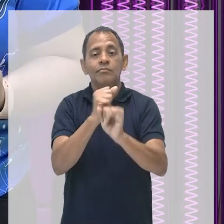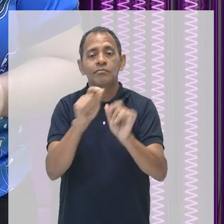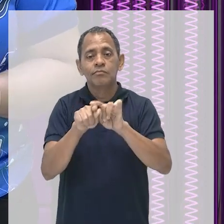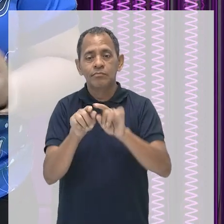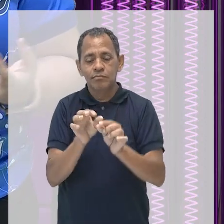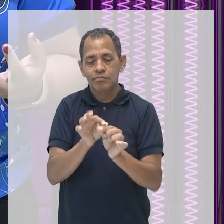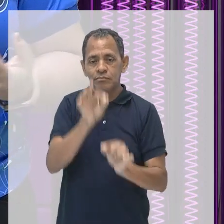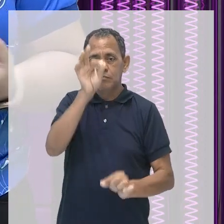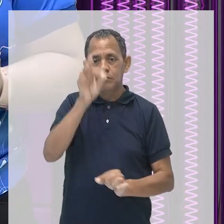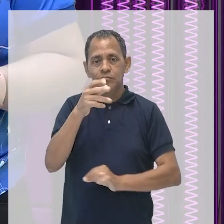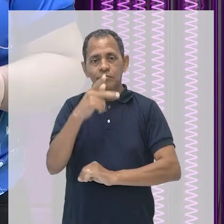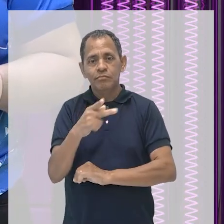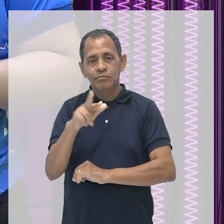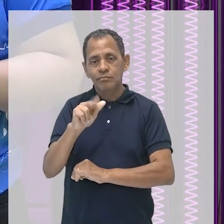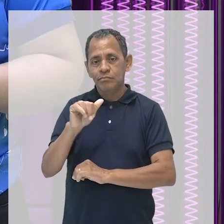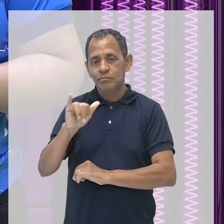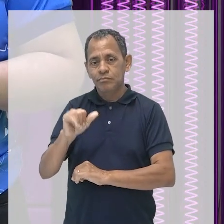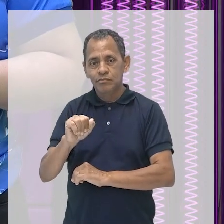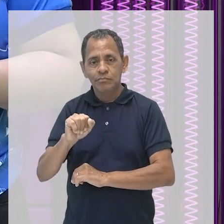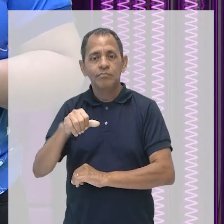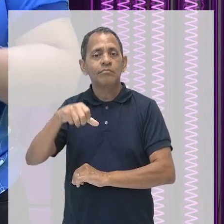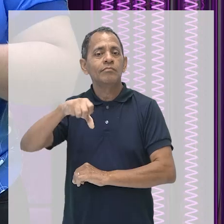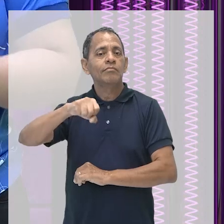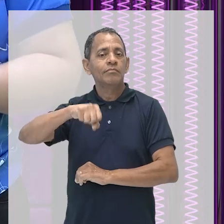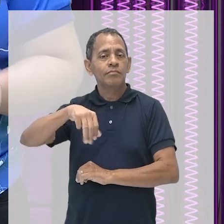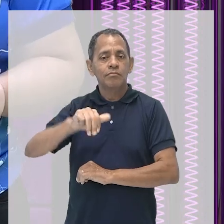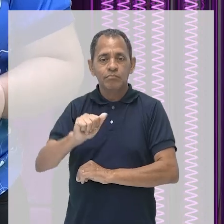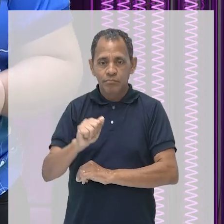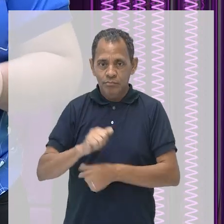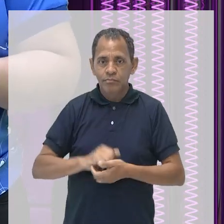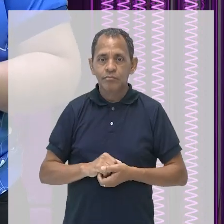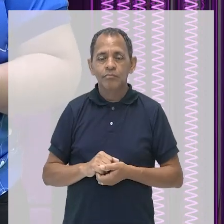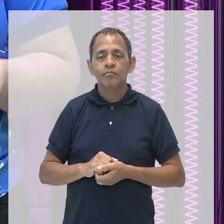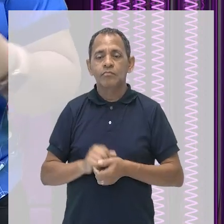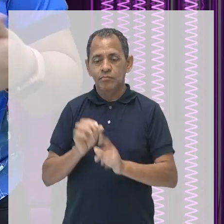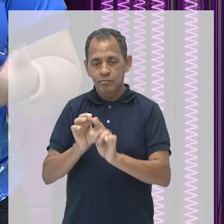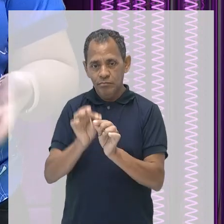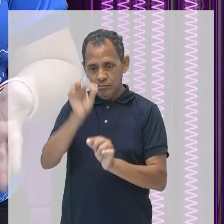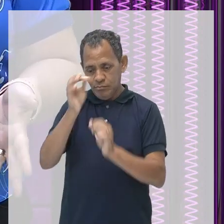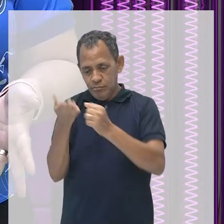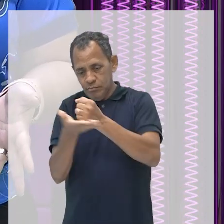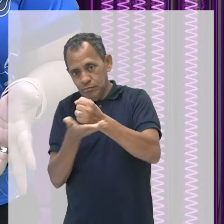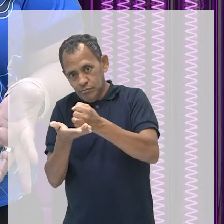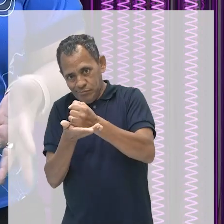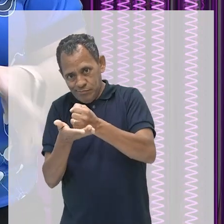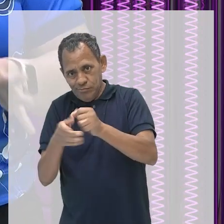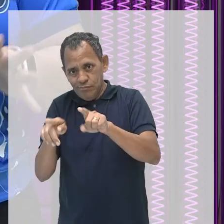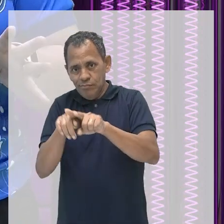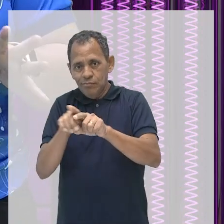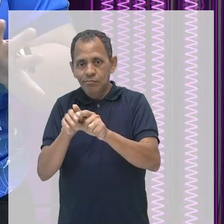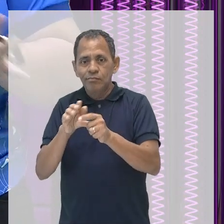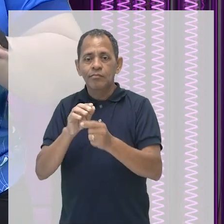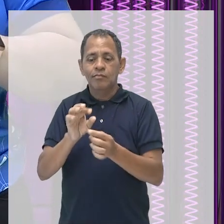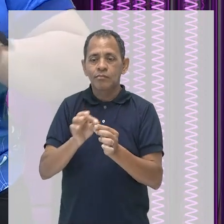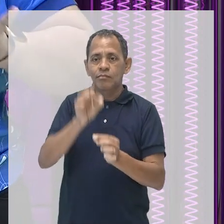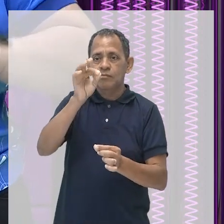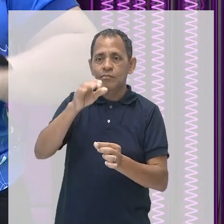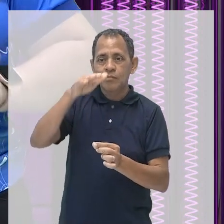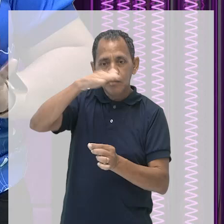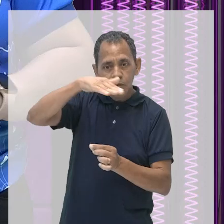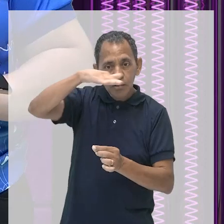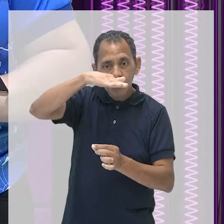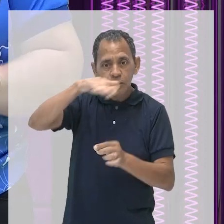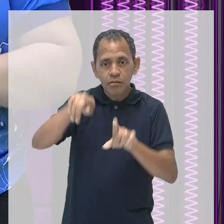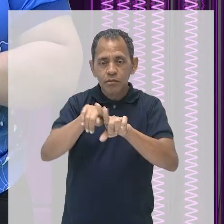face lateral, a aresta da base, bases e alturas, tá bom? Esses são os